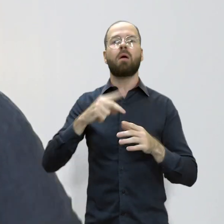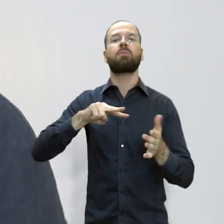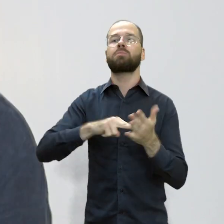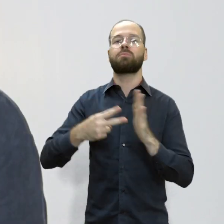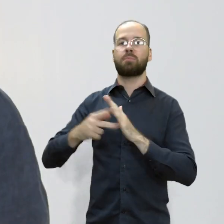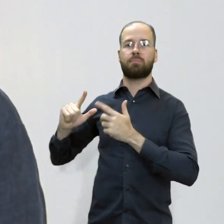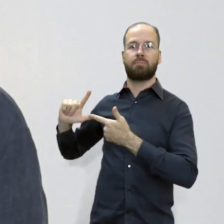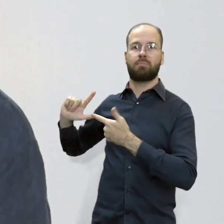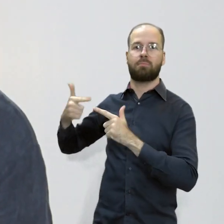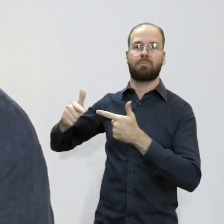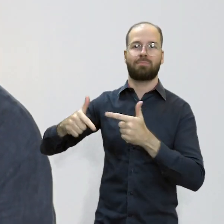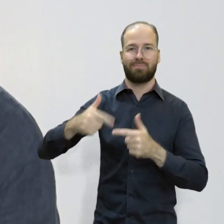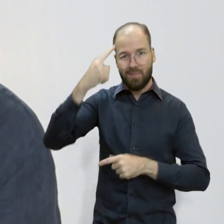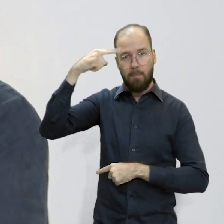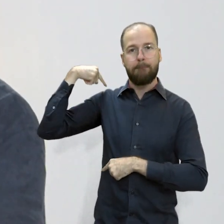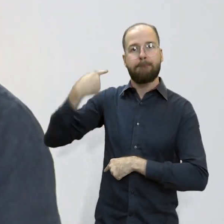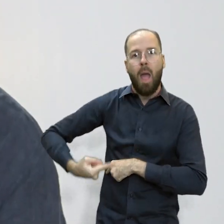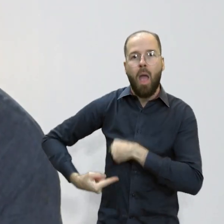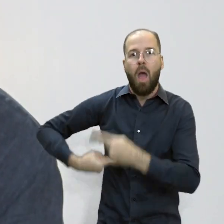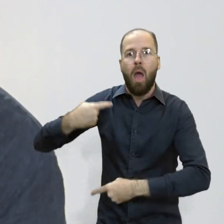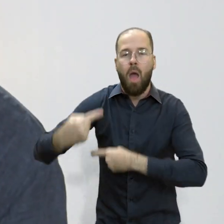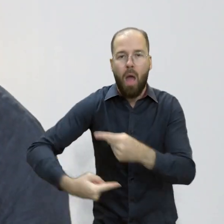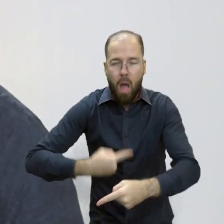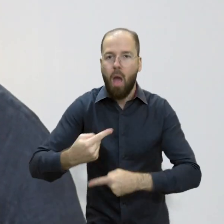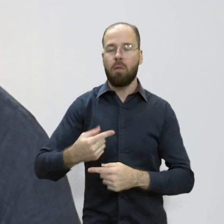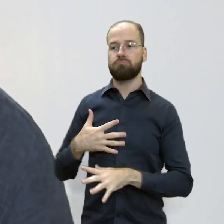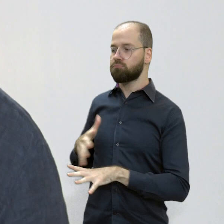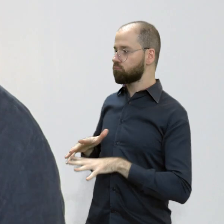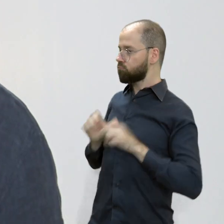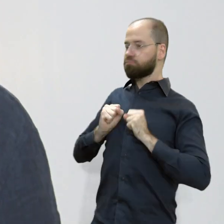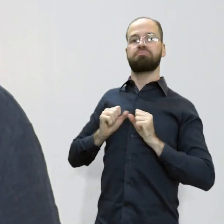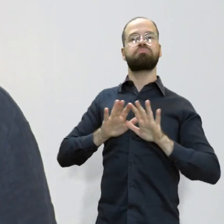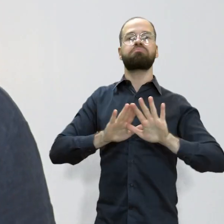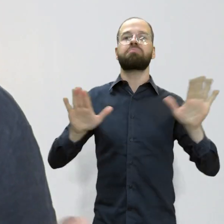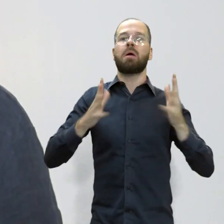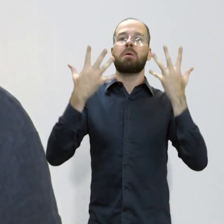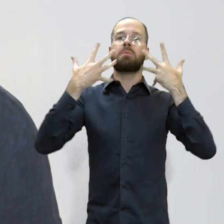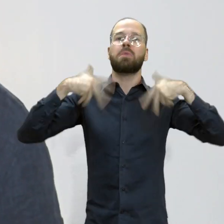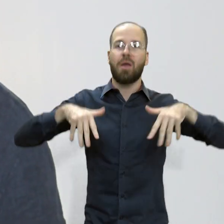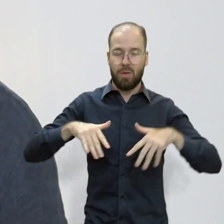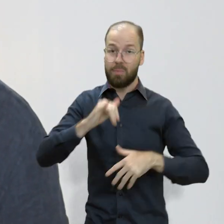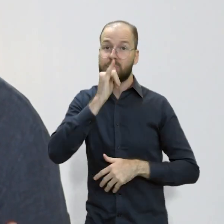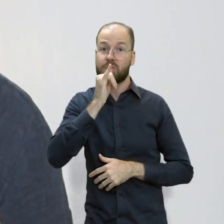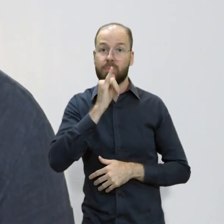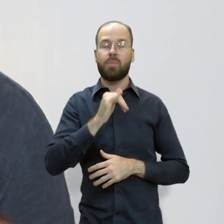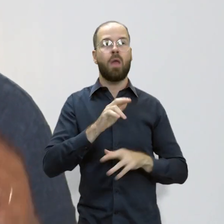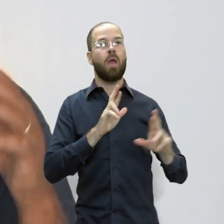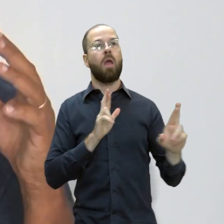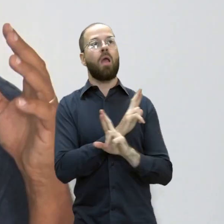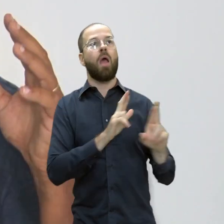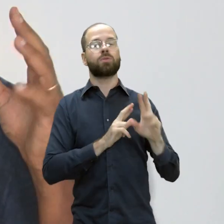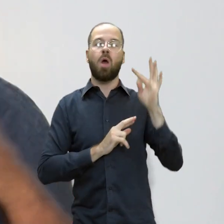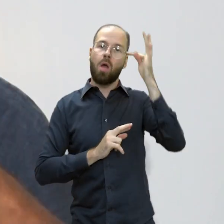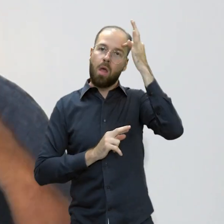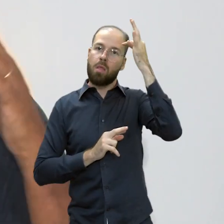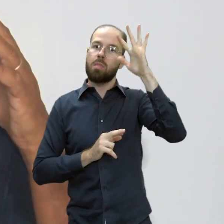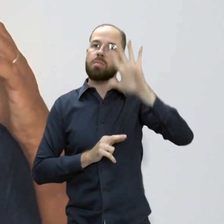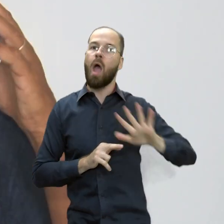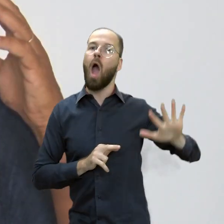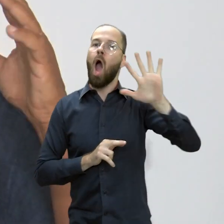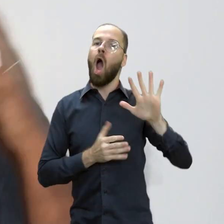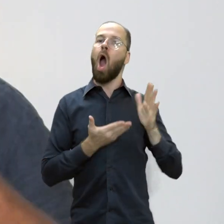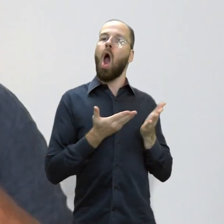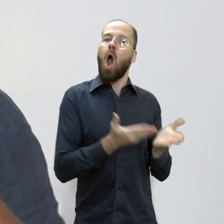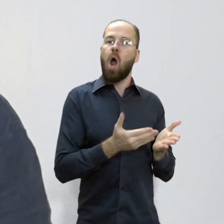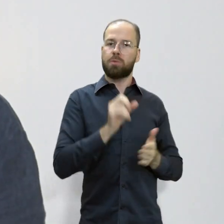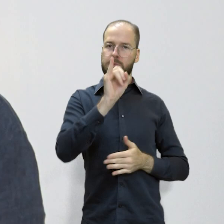um sentido de ser articulando o modo de relação que você tem com ele. Você podia ter, por exemplo, uma relação teórica, se você